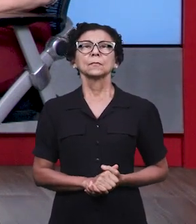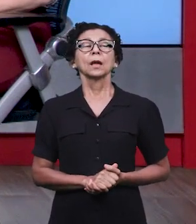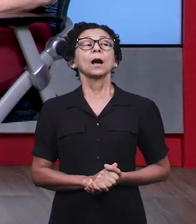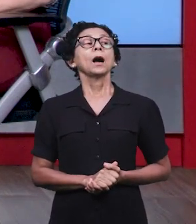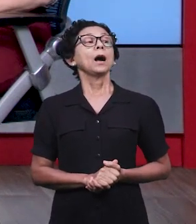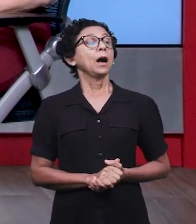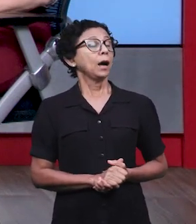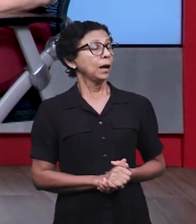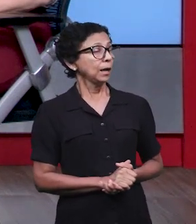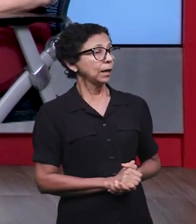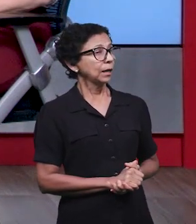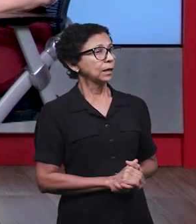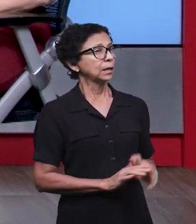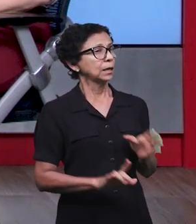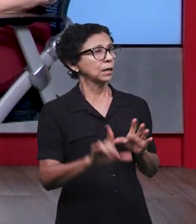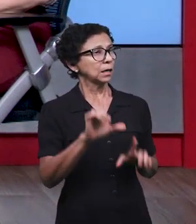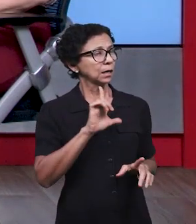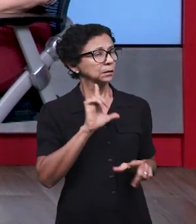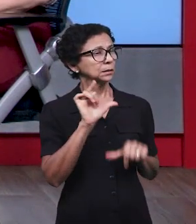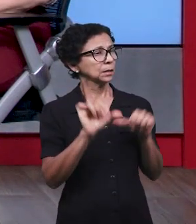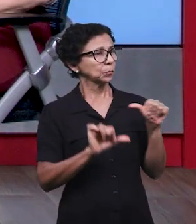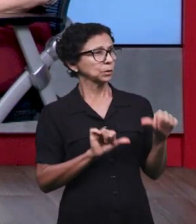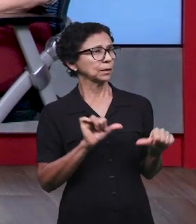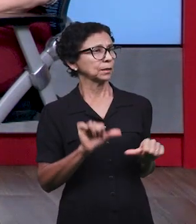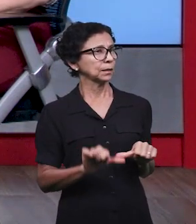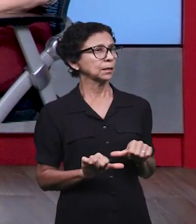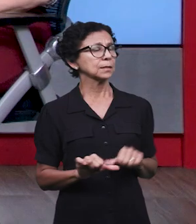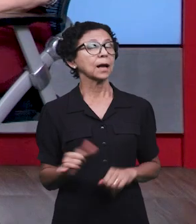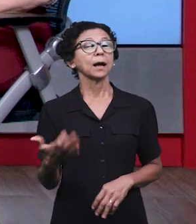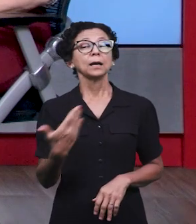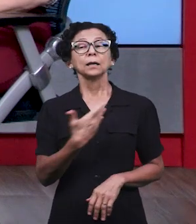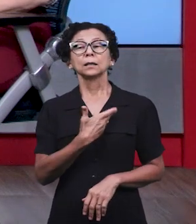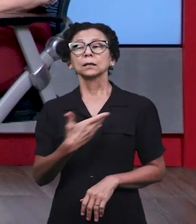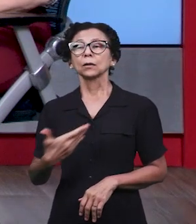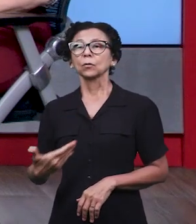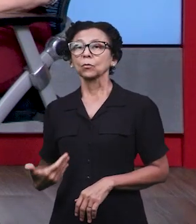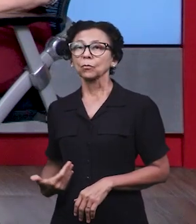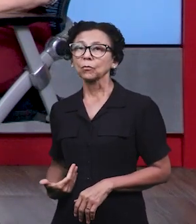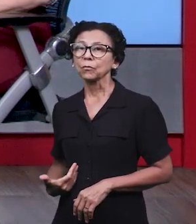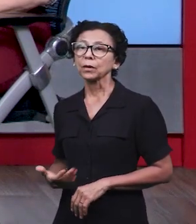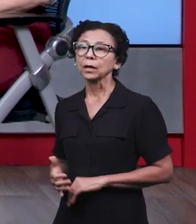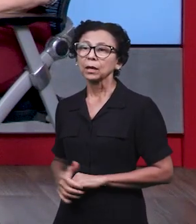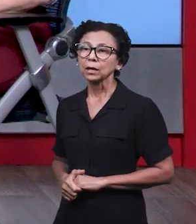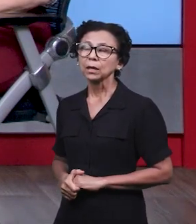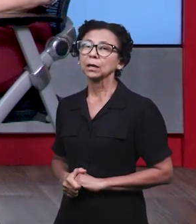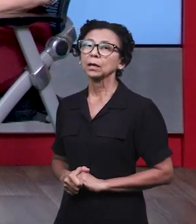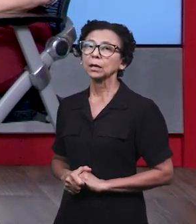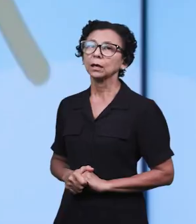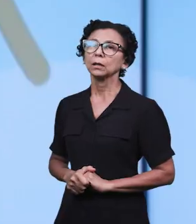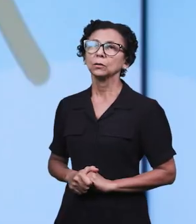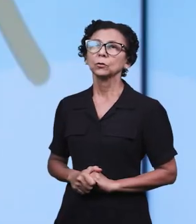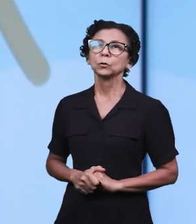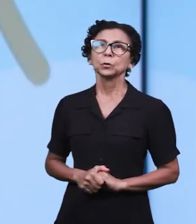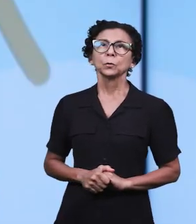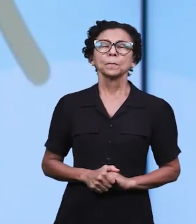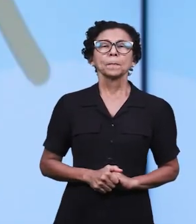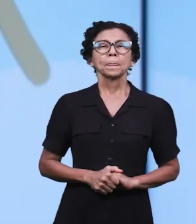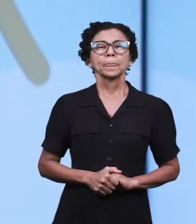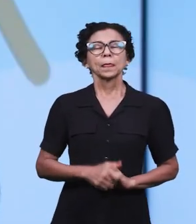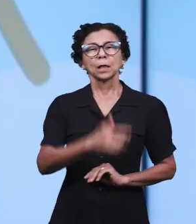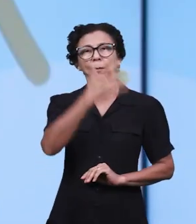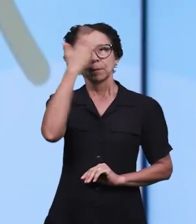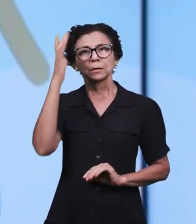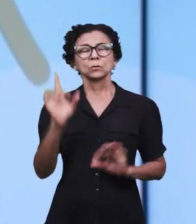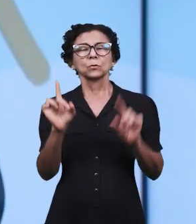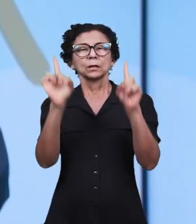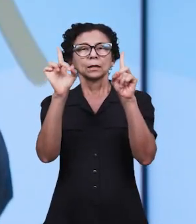o governo verificou que para as pessoas típicas houve a reforma e aumentou a idade, mas para a pessoa com deficiência foi